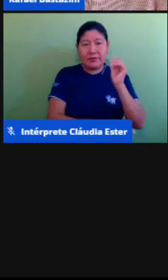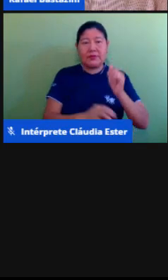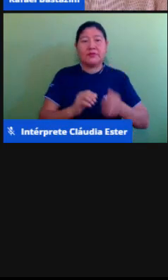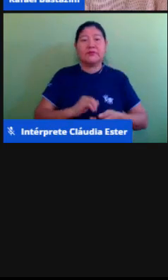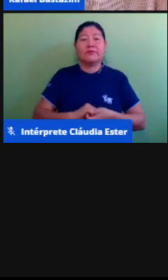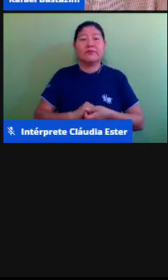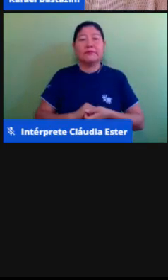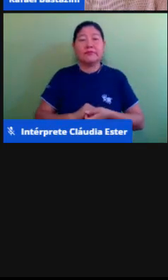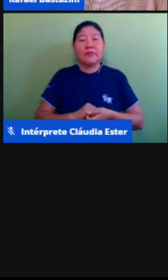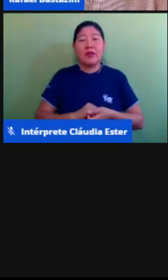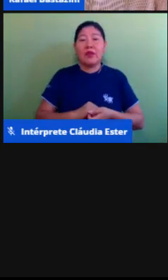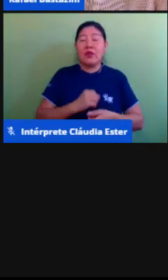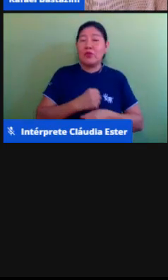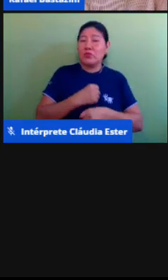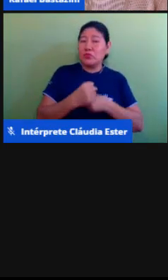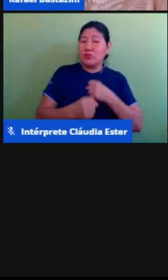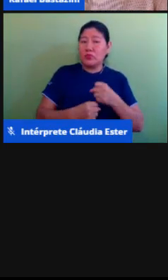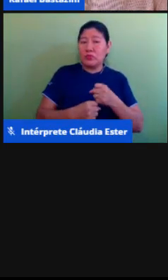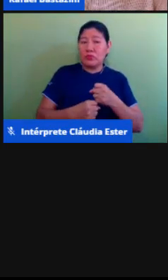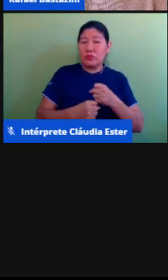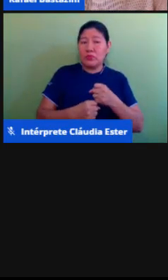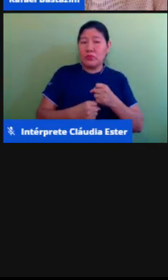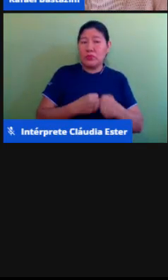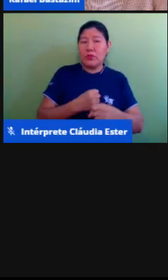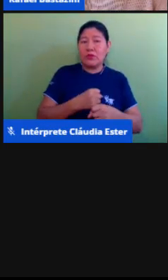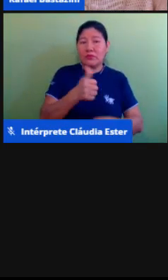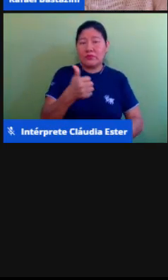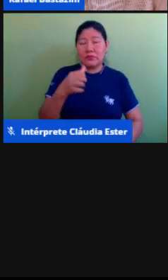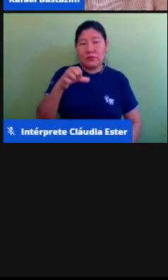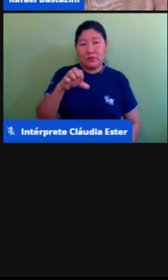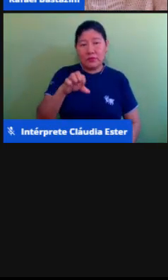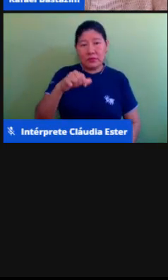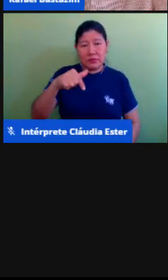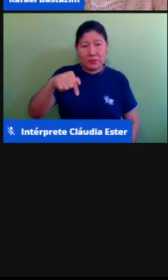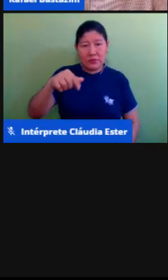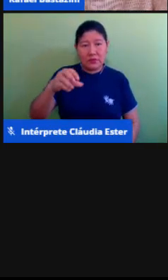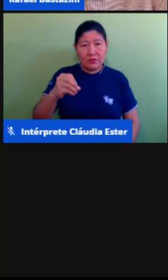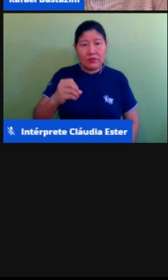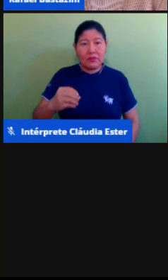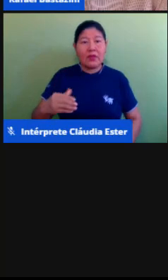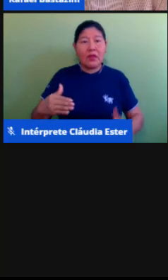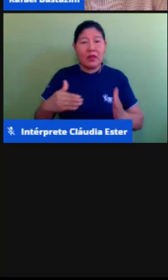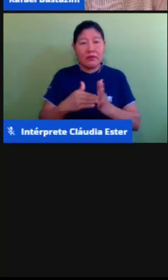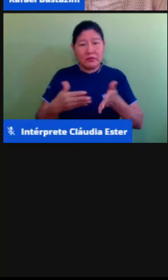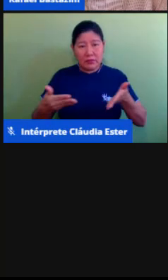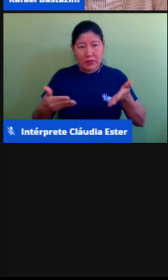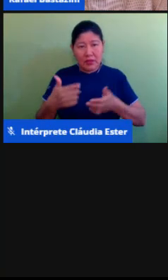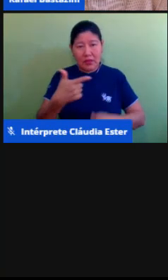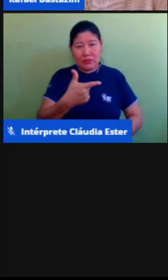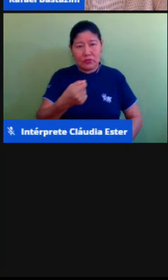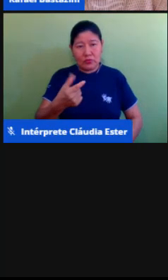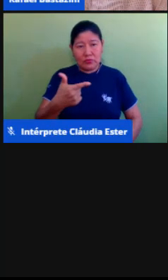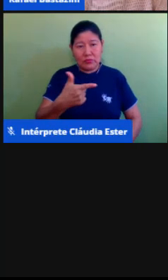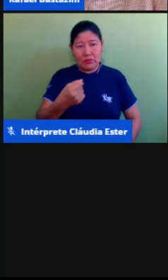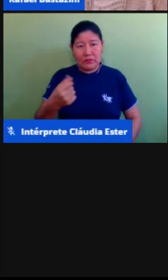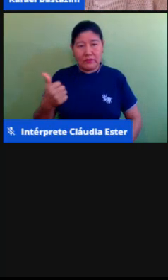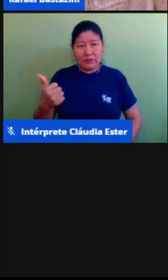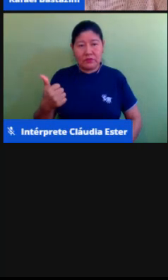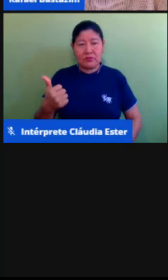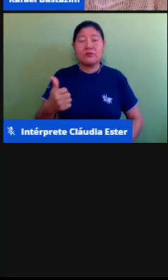De 1970 até aqui, nós vamos ter... Pode passar, por favor.